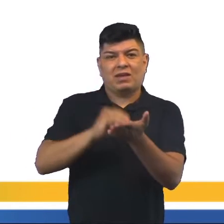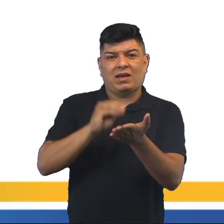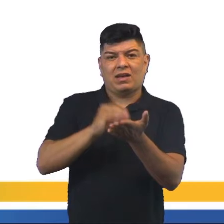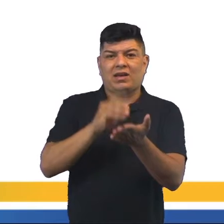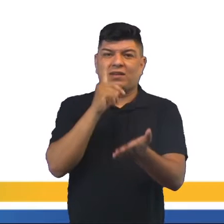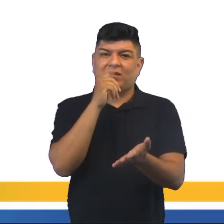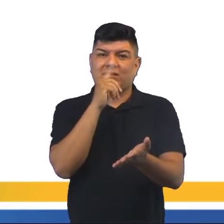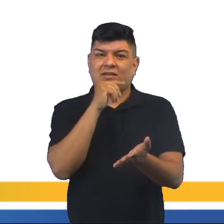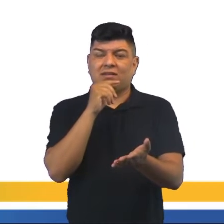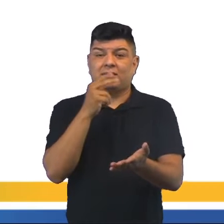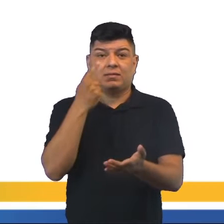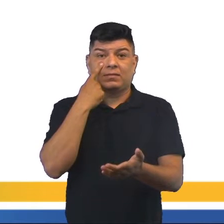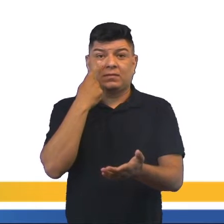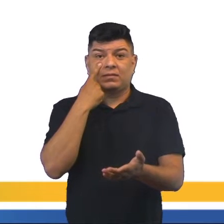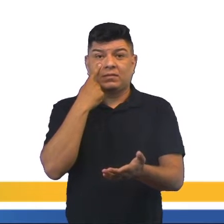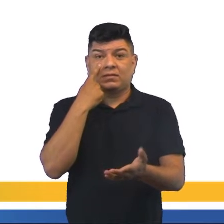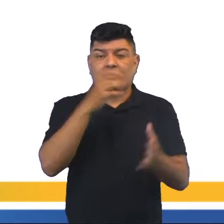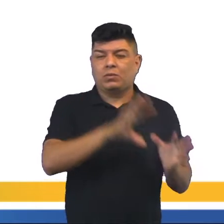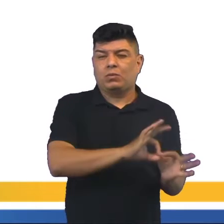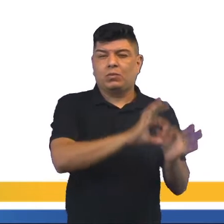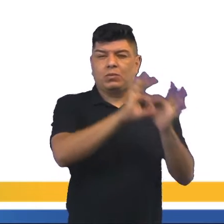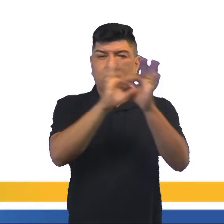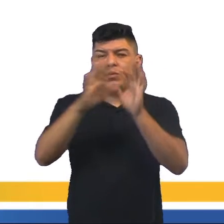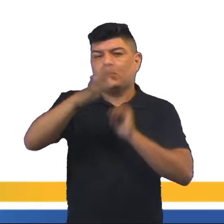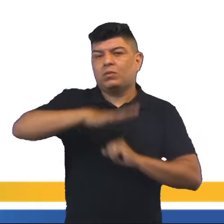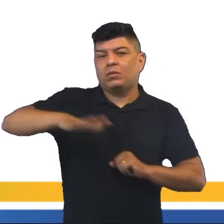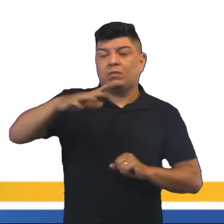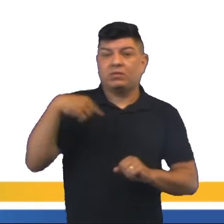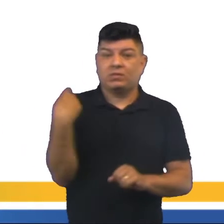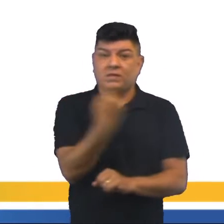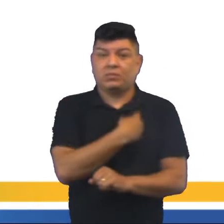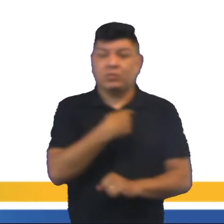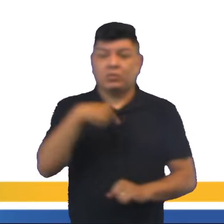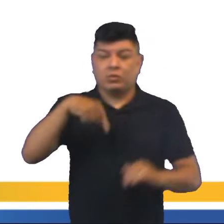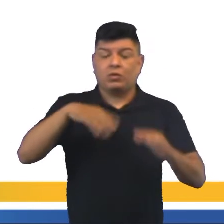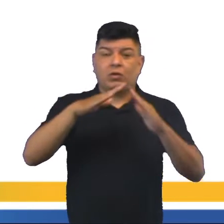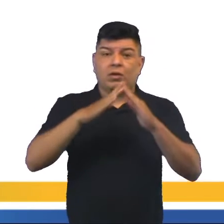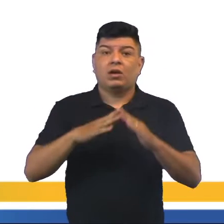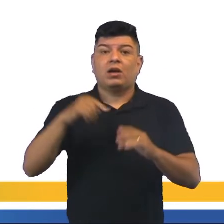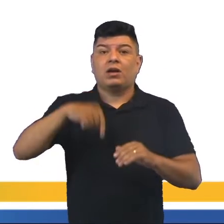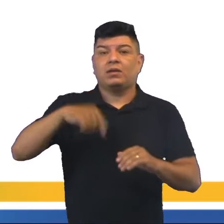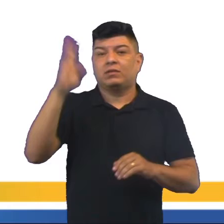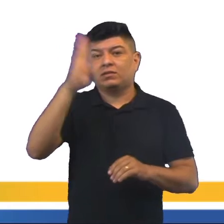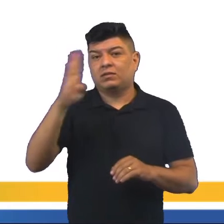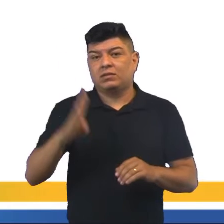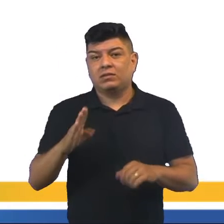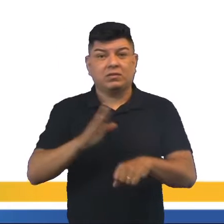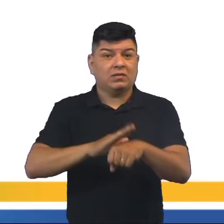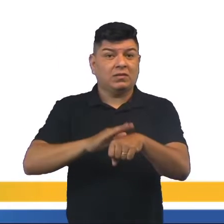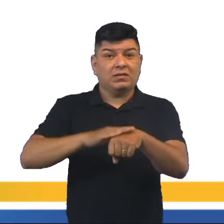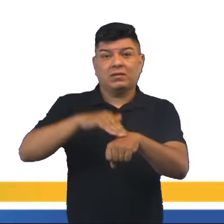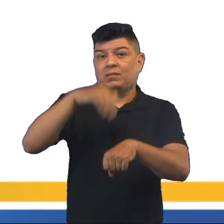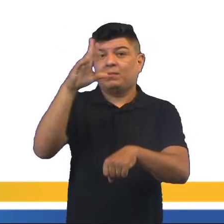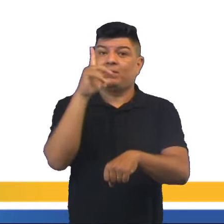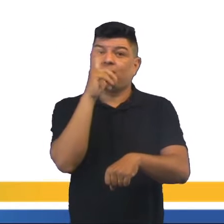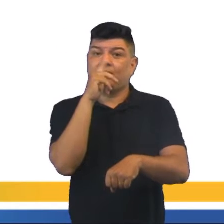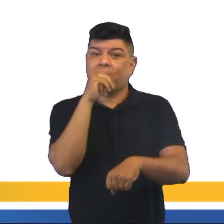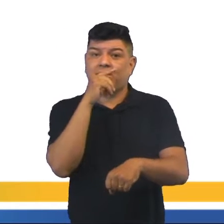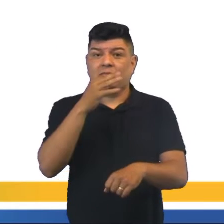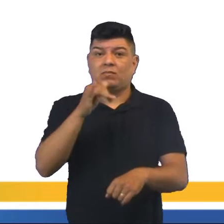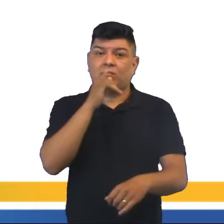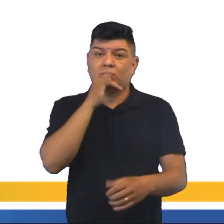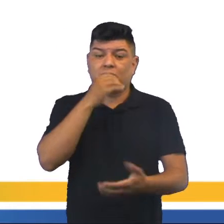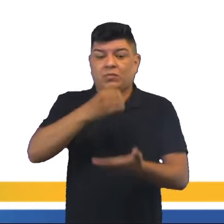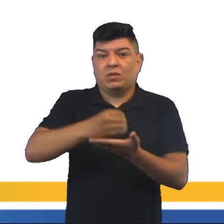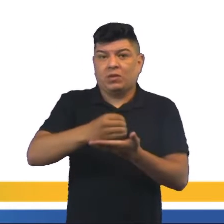água. É só você olhar no contexto geral. Nós moramos no Brasil, onde se encontram as maiores reservas de água doce do mundo, e uma garrafinha